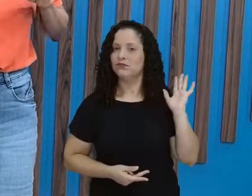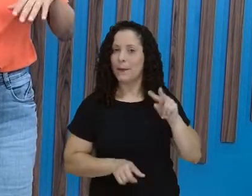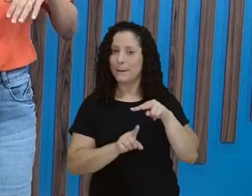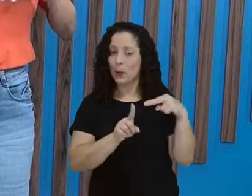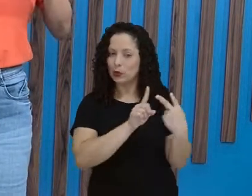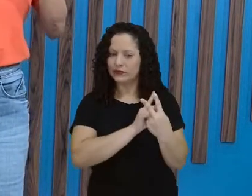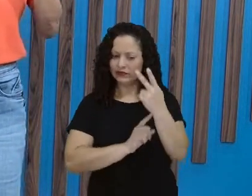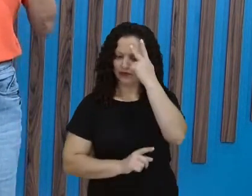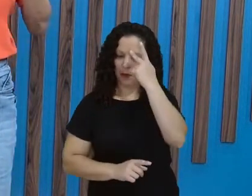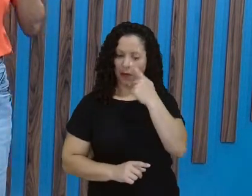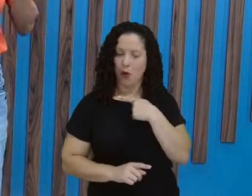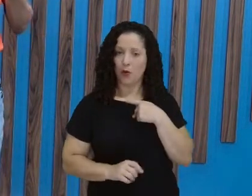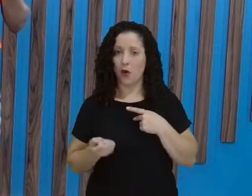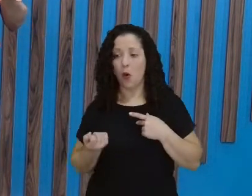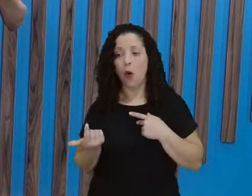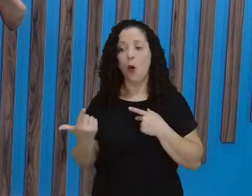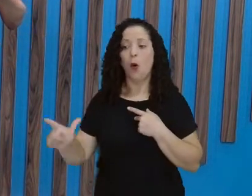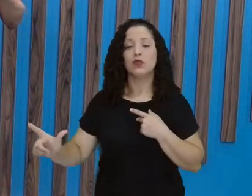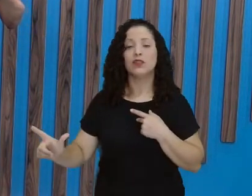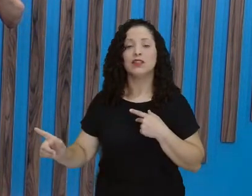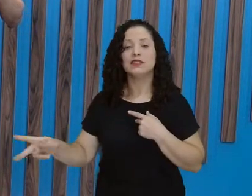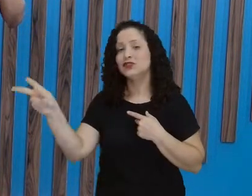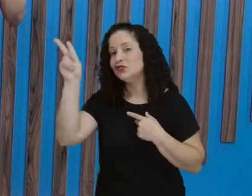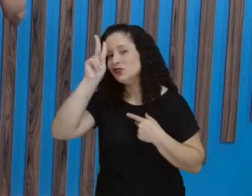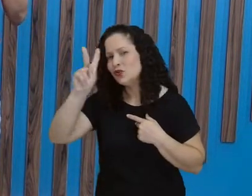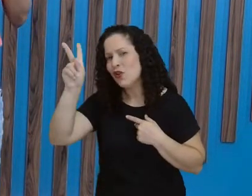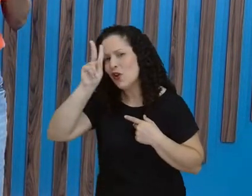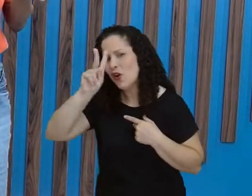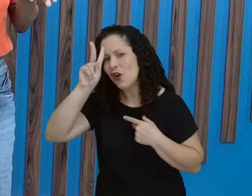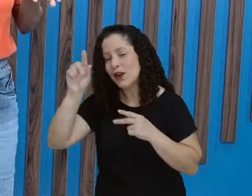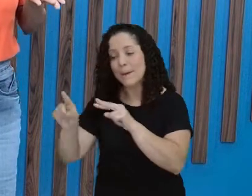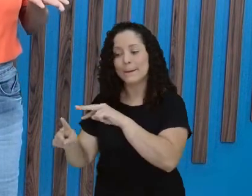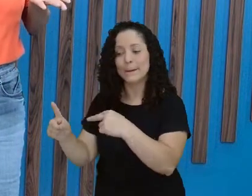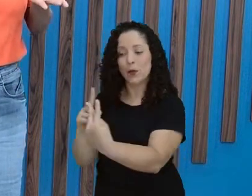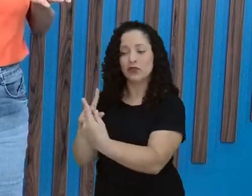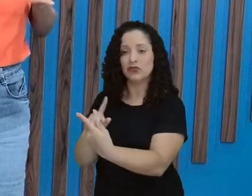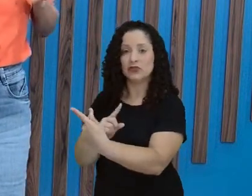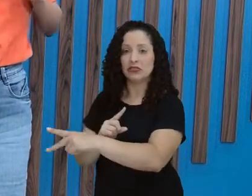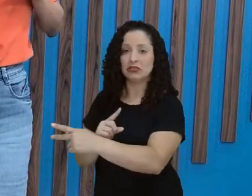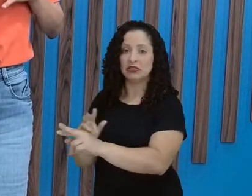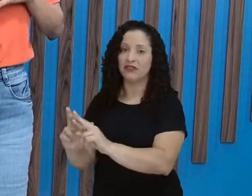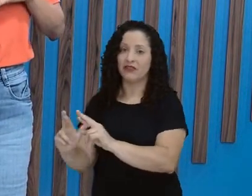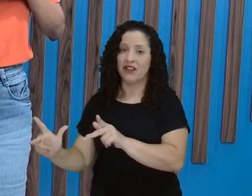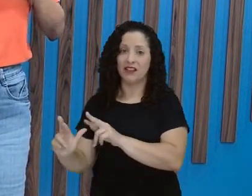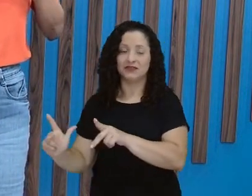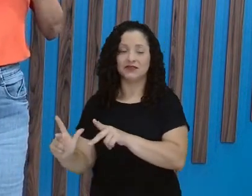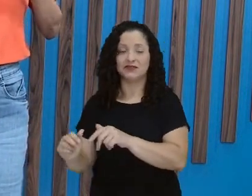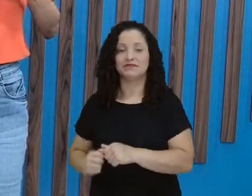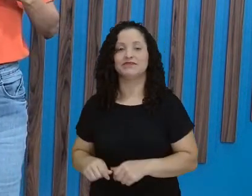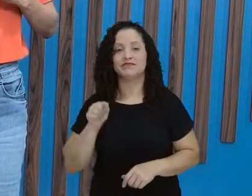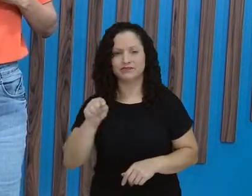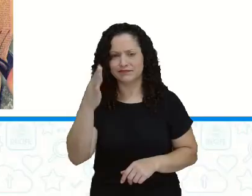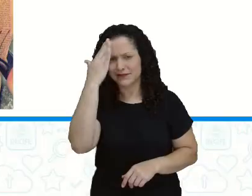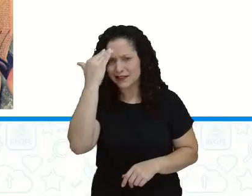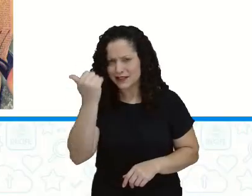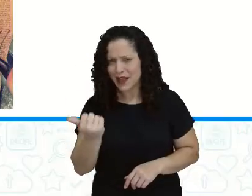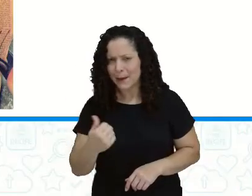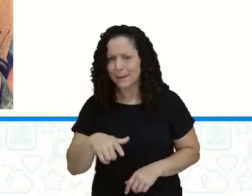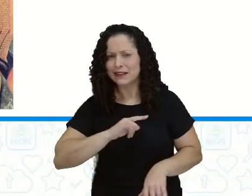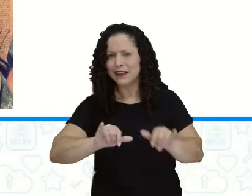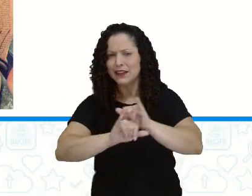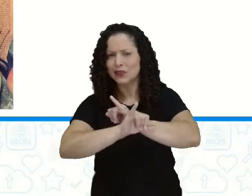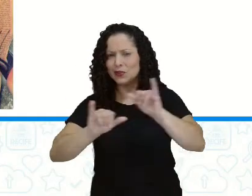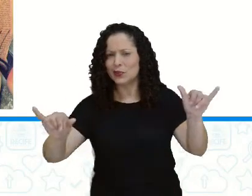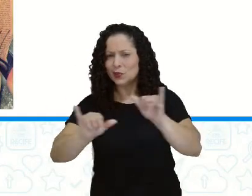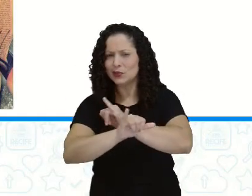vista. Na outra que a gente viu, outro ponto de vista. Você sabia que algumas